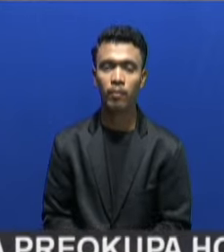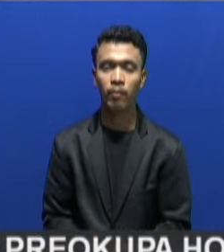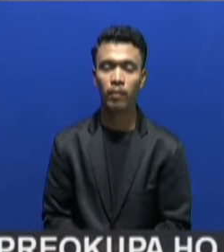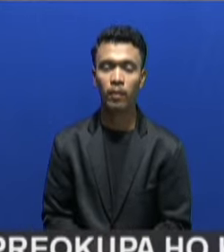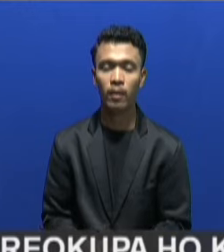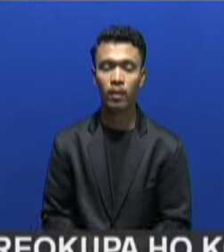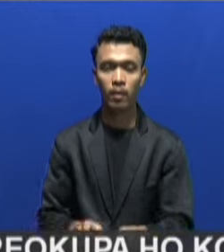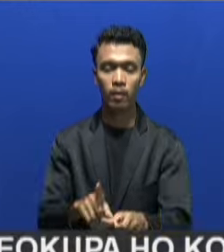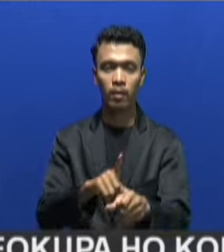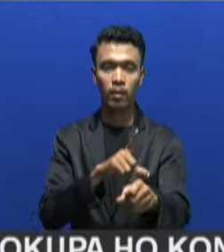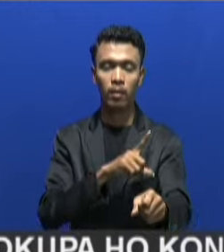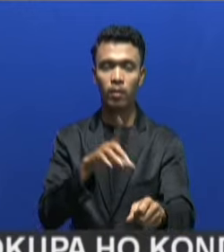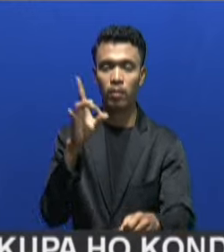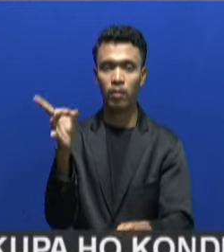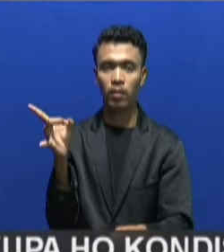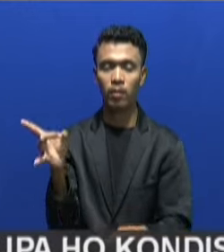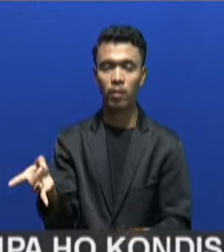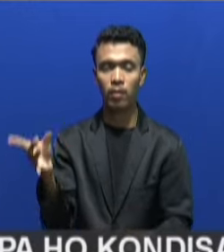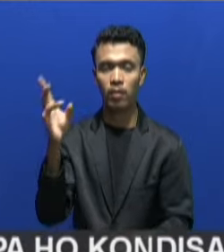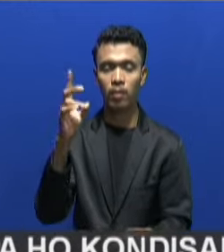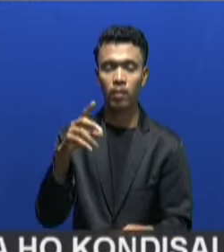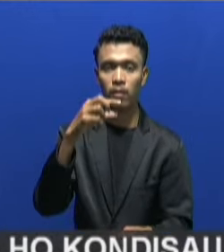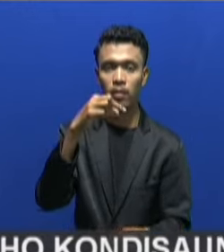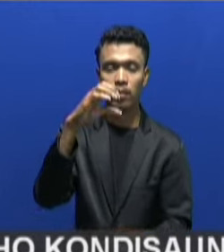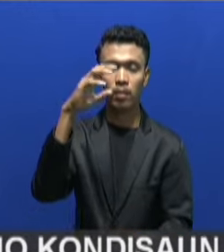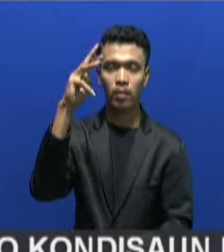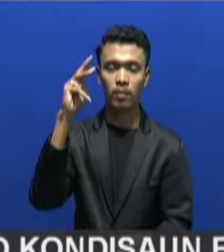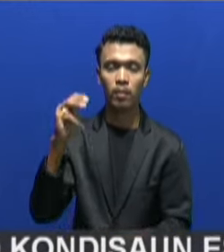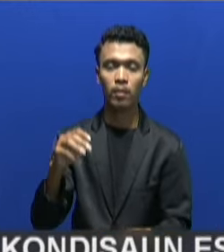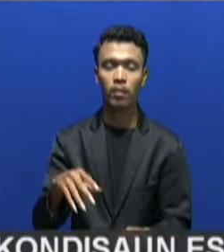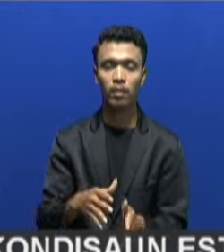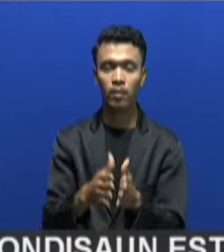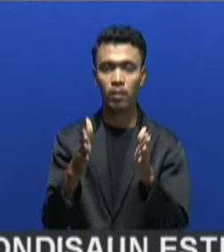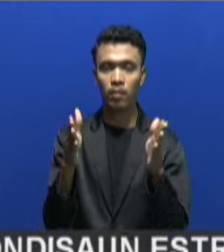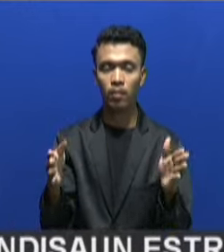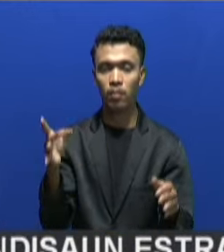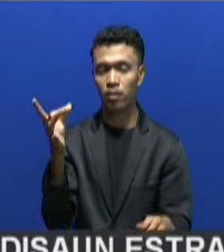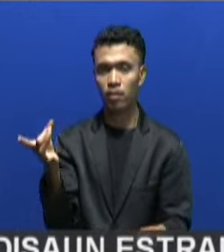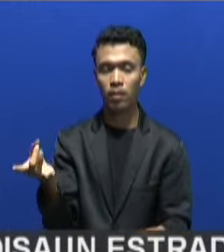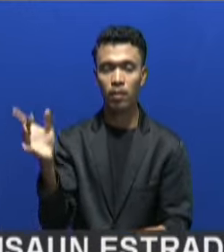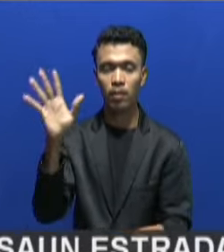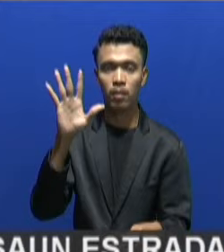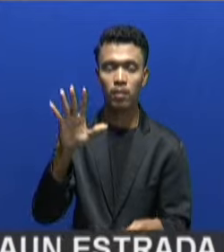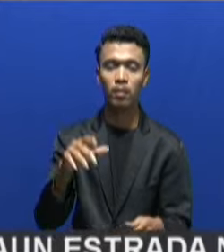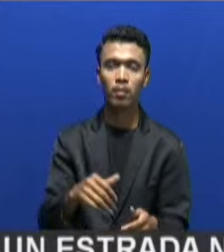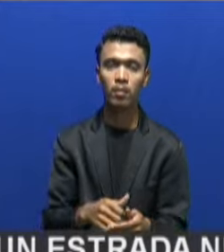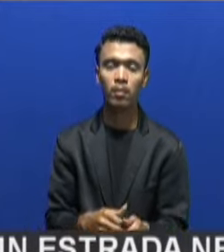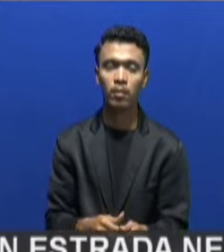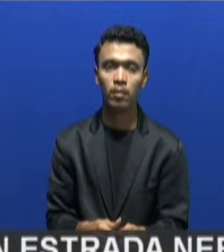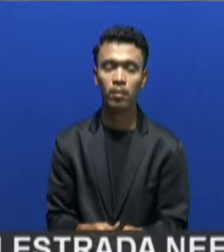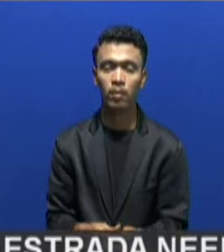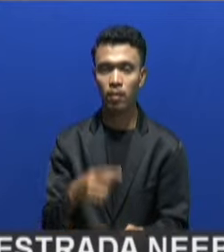nia naruk ne 80 sentim o nia luan moso 80 sentim nia kualidade